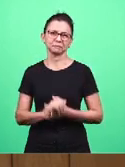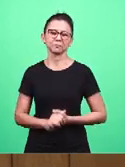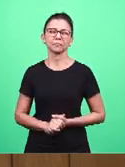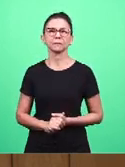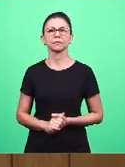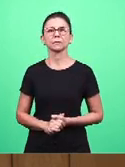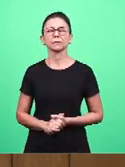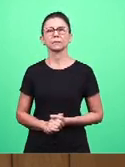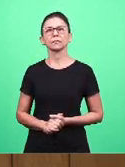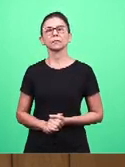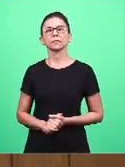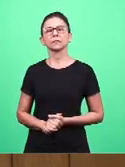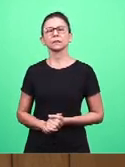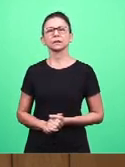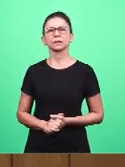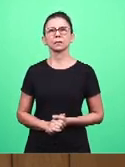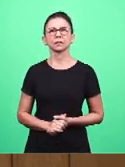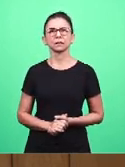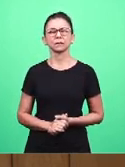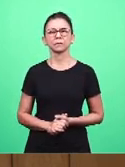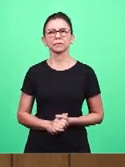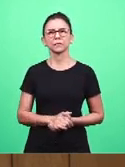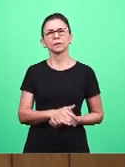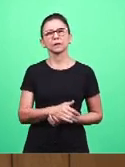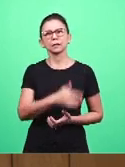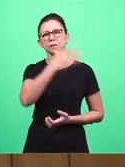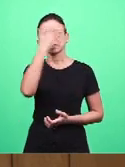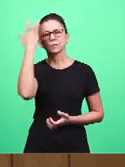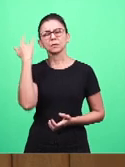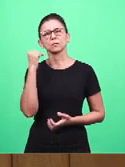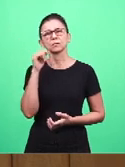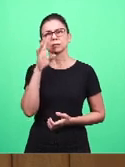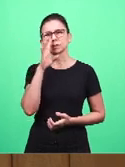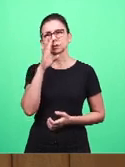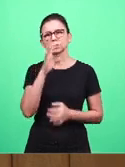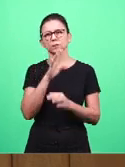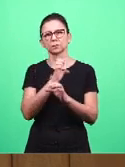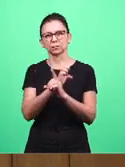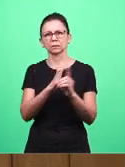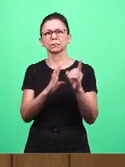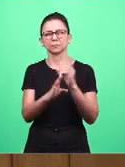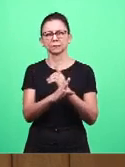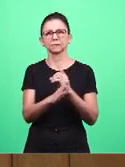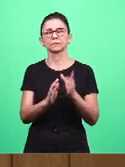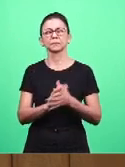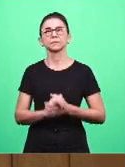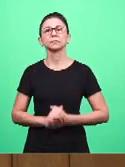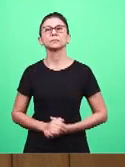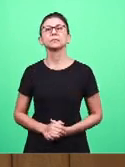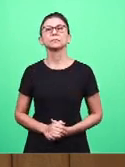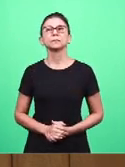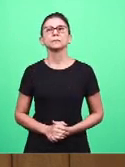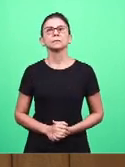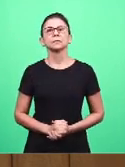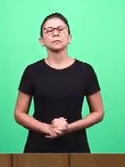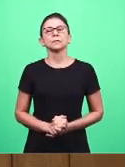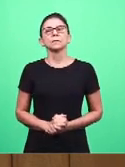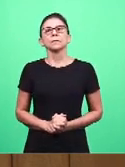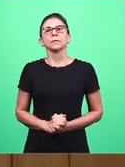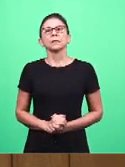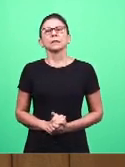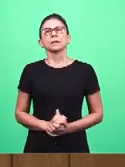Manaim. Esses que os irmãos viram hoje e outros que também foram enviados serão publicados no site da Rádio Manaim ao longo dessa semana. O pastor Gideuti